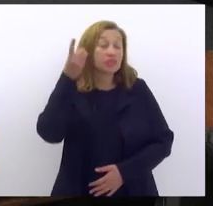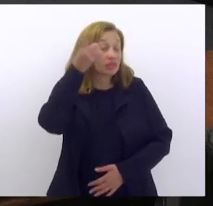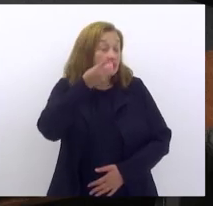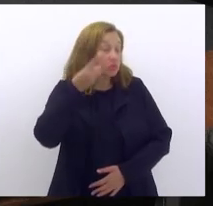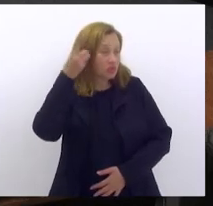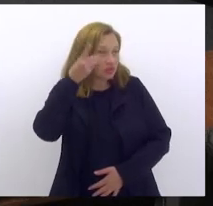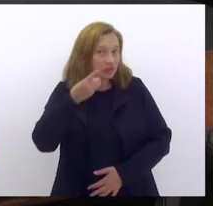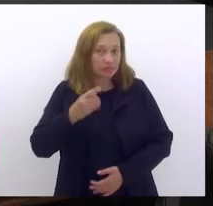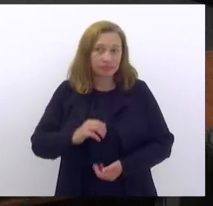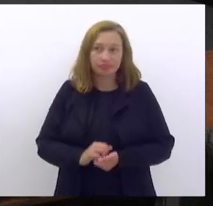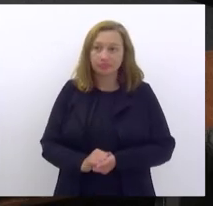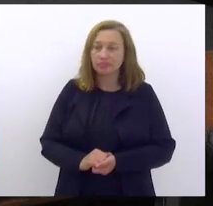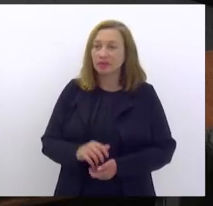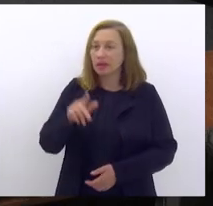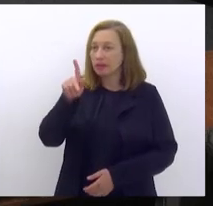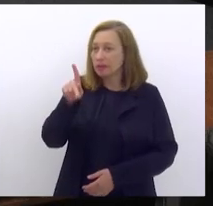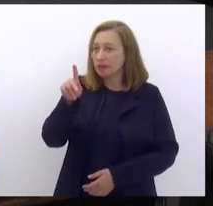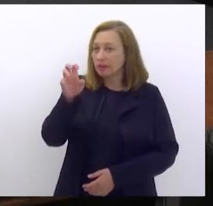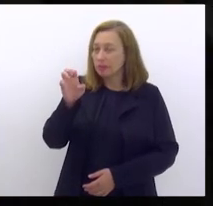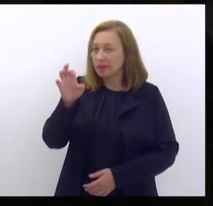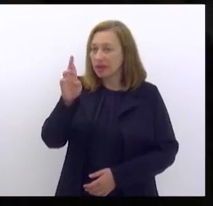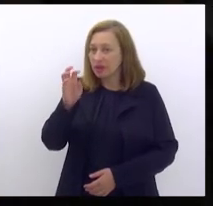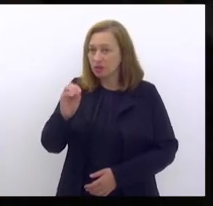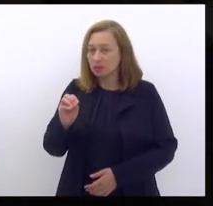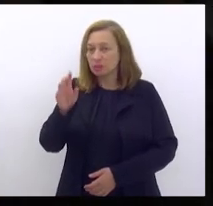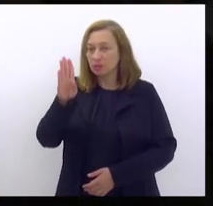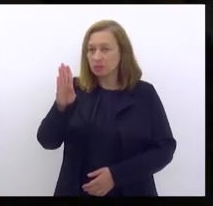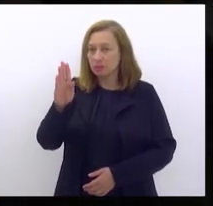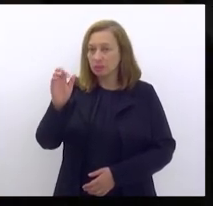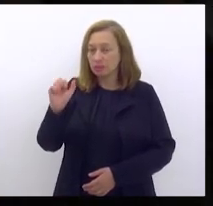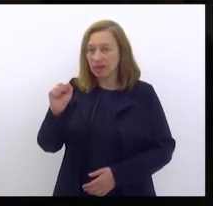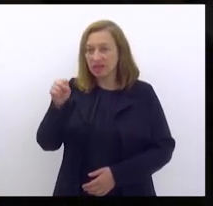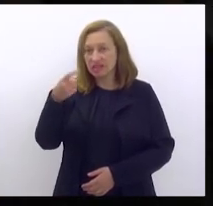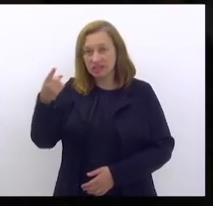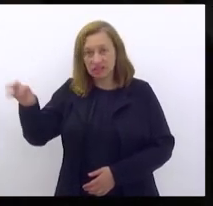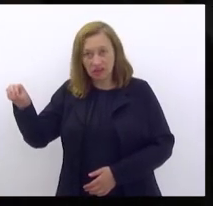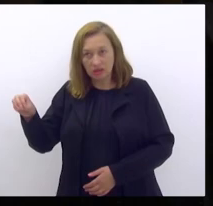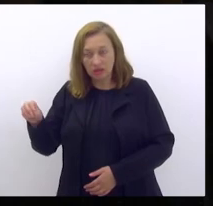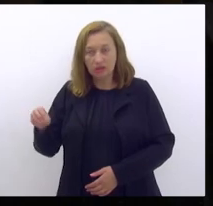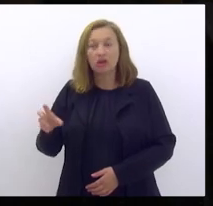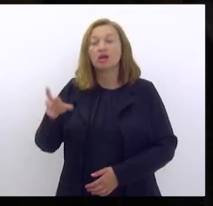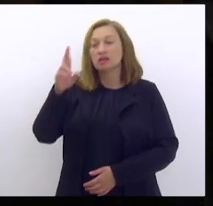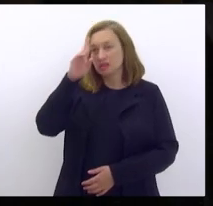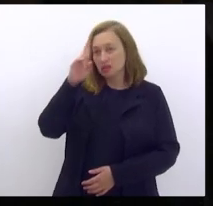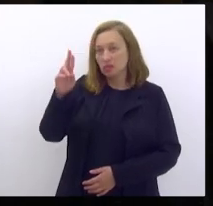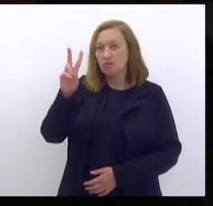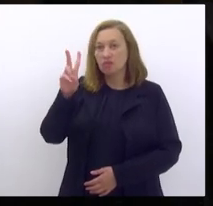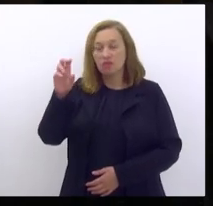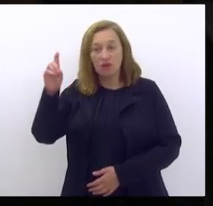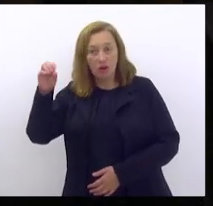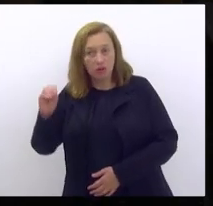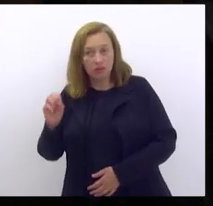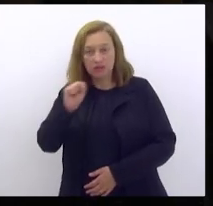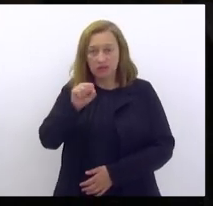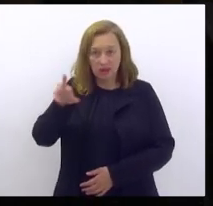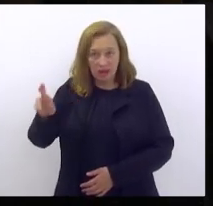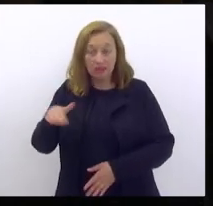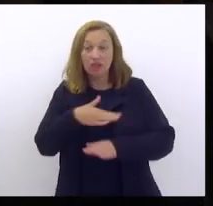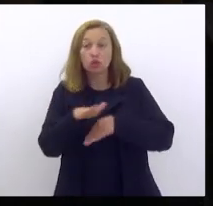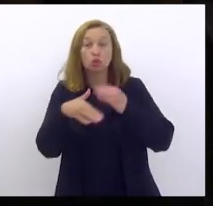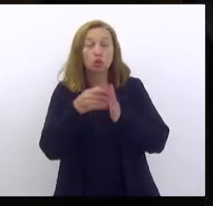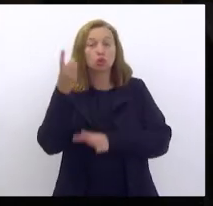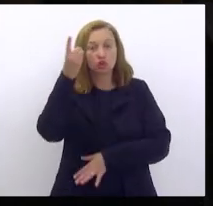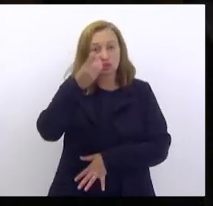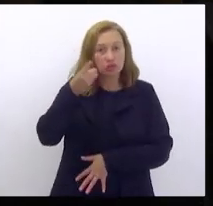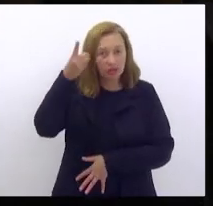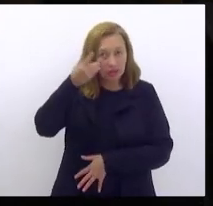deputado Pedro Brazão, senhor deputado Valda Ceasa, senhoras e senhores